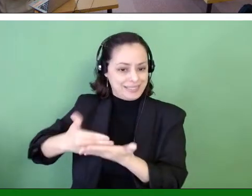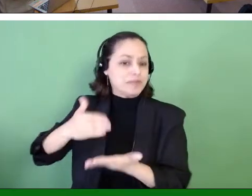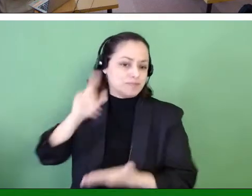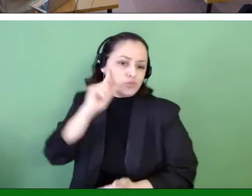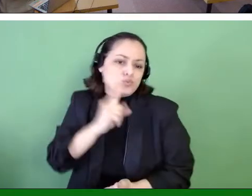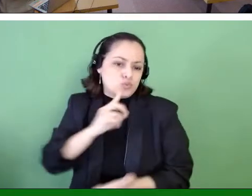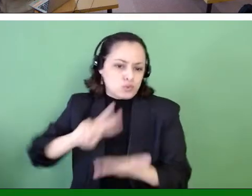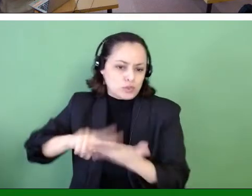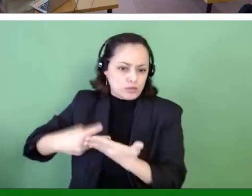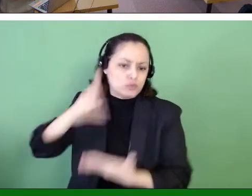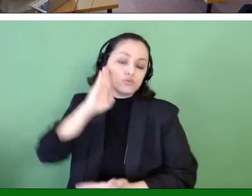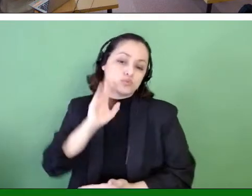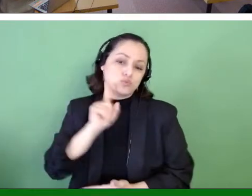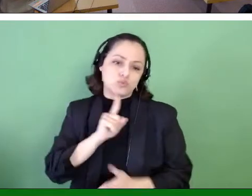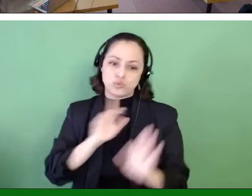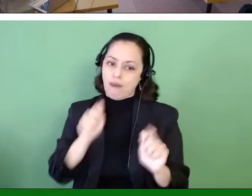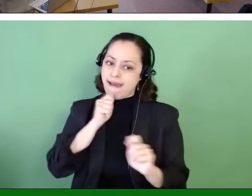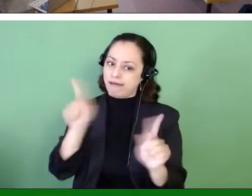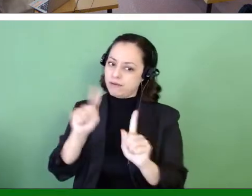né?